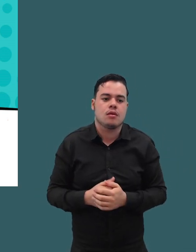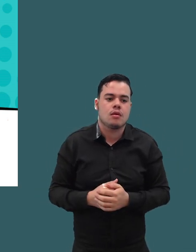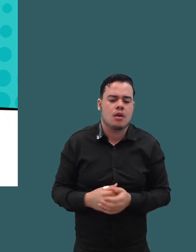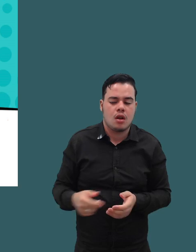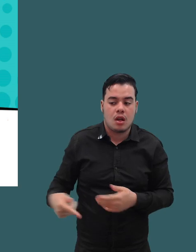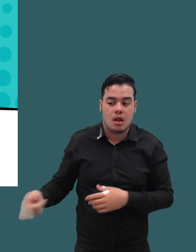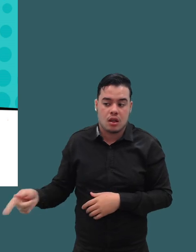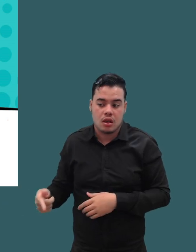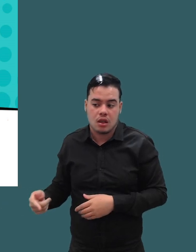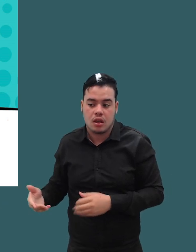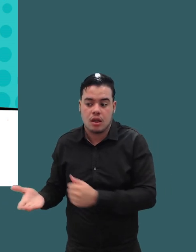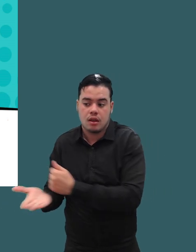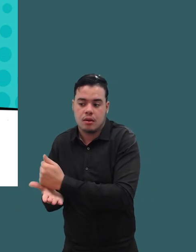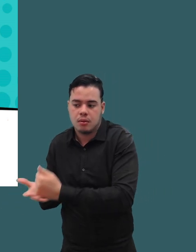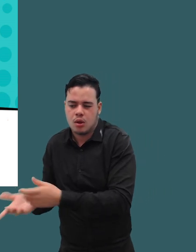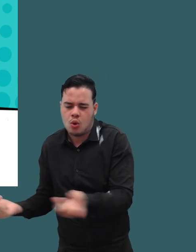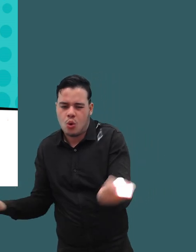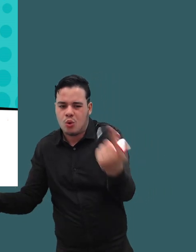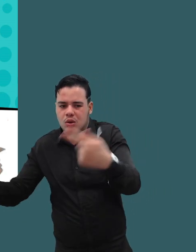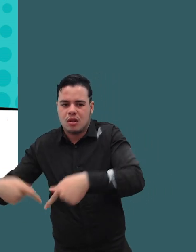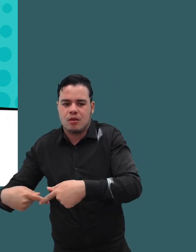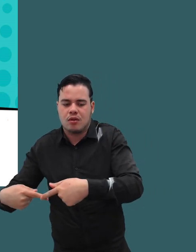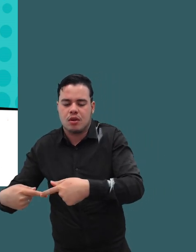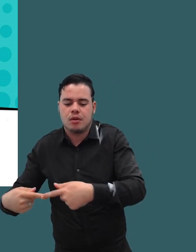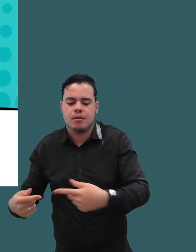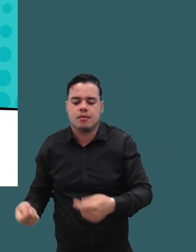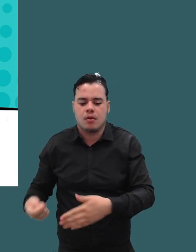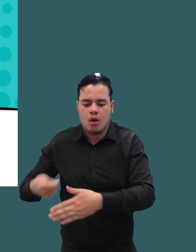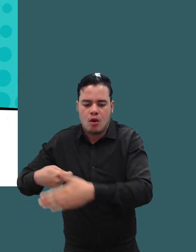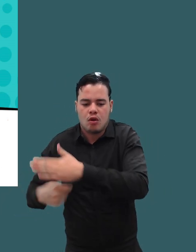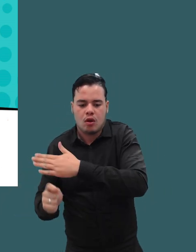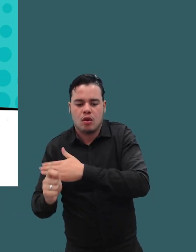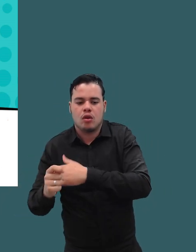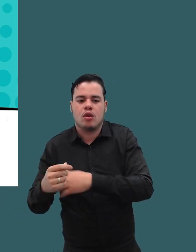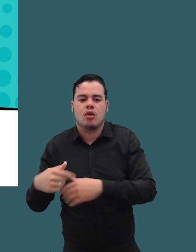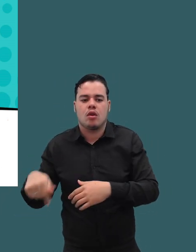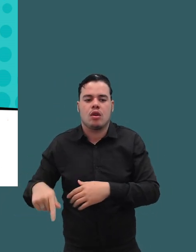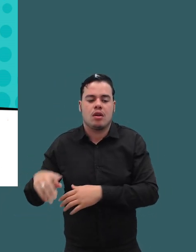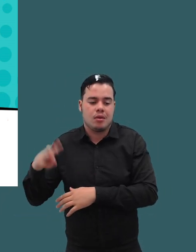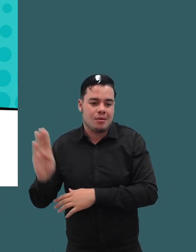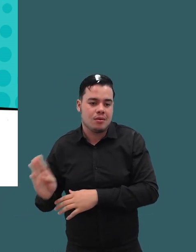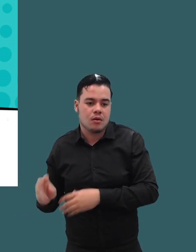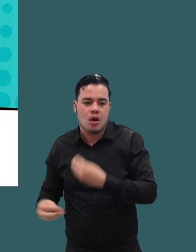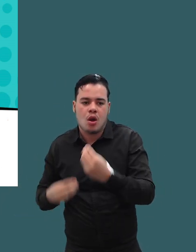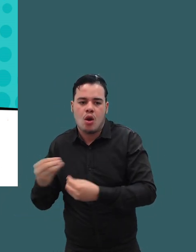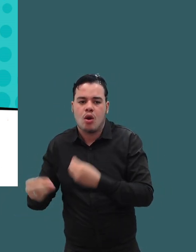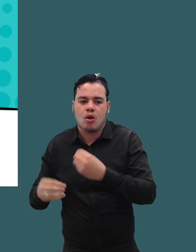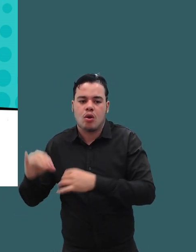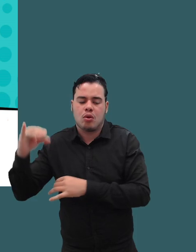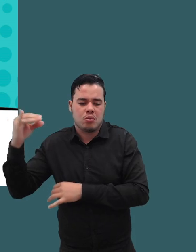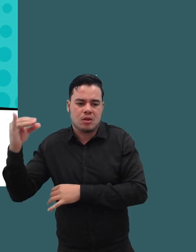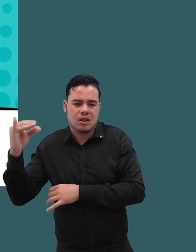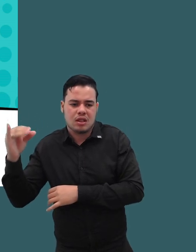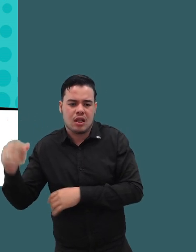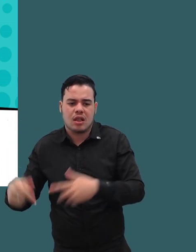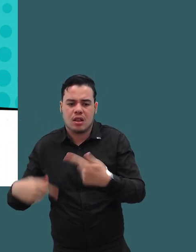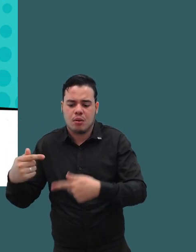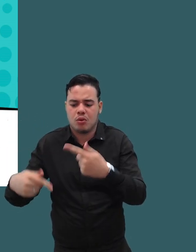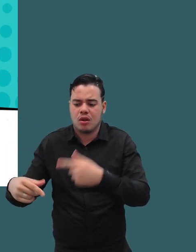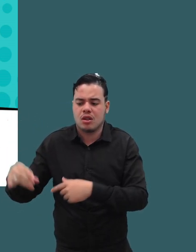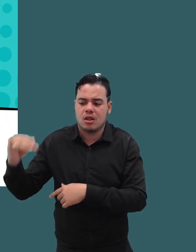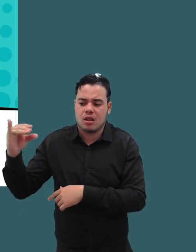em desafios do desenvolvimento econômico e social do país, como que a ciência, a política de ciência e